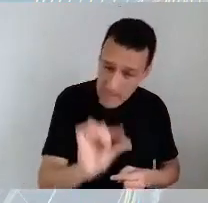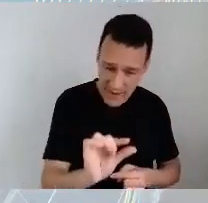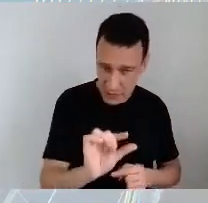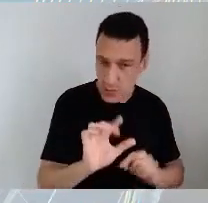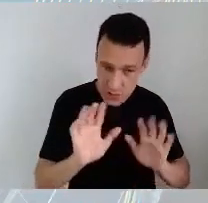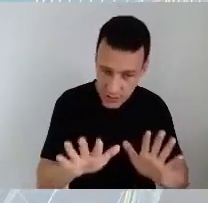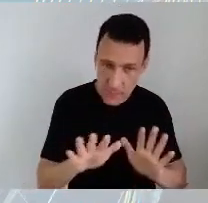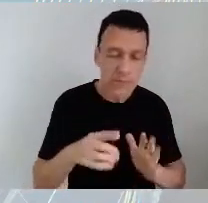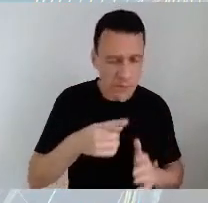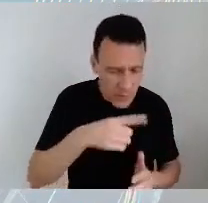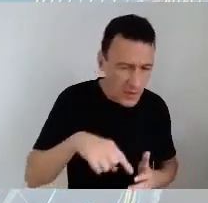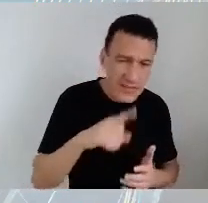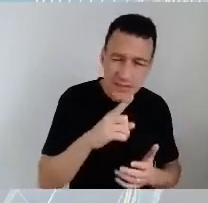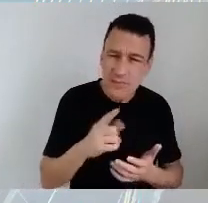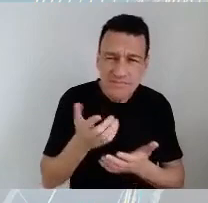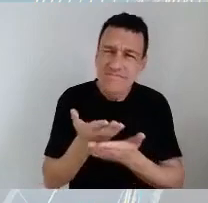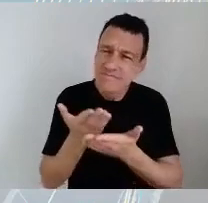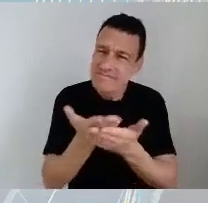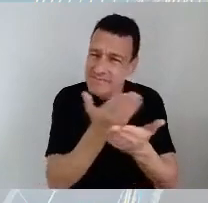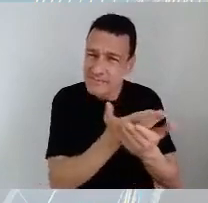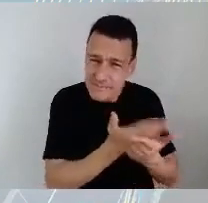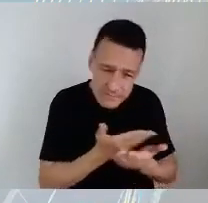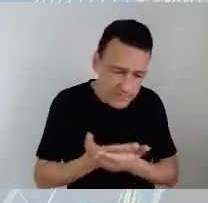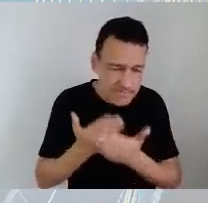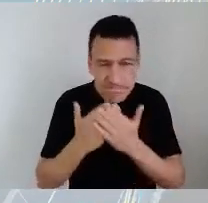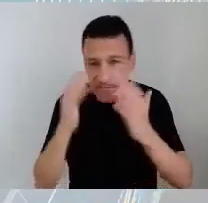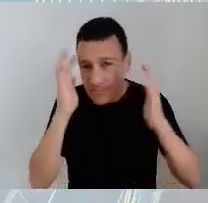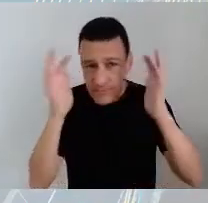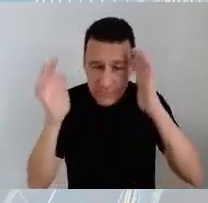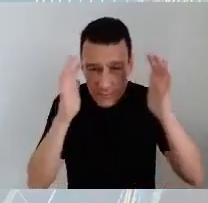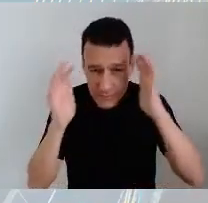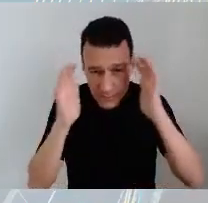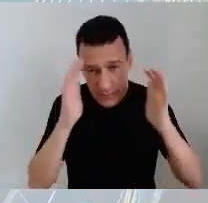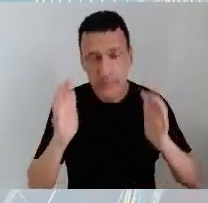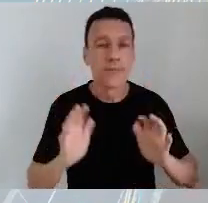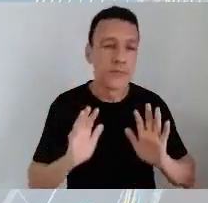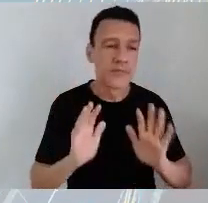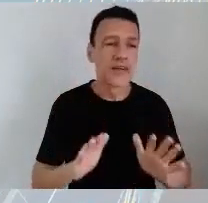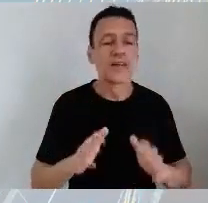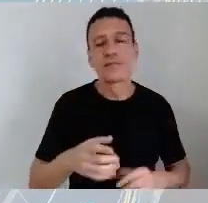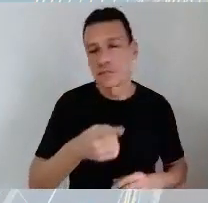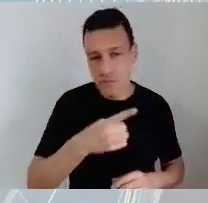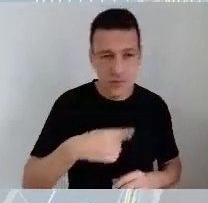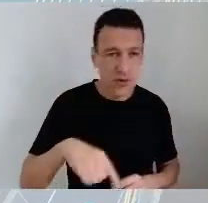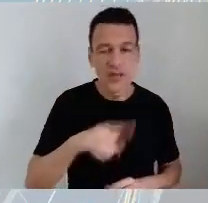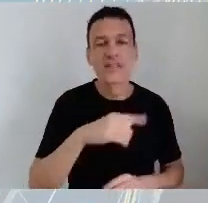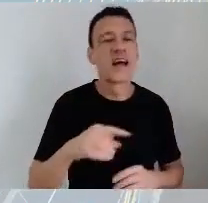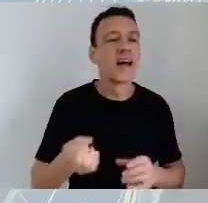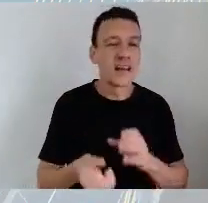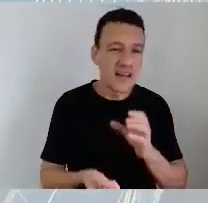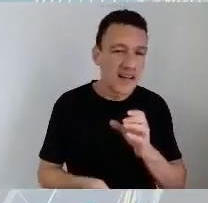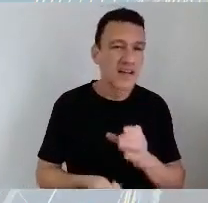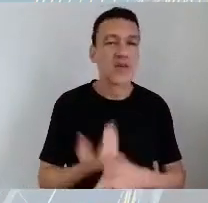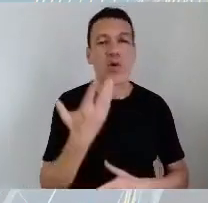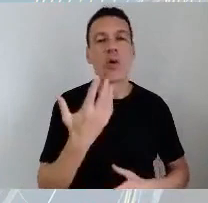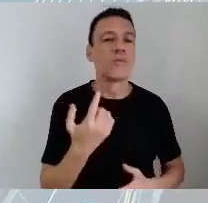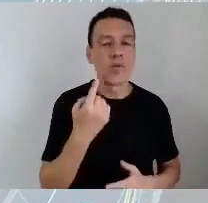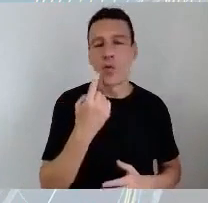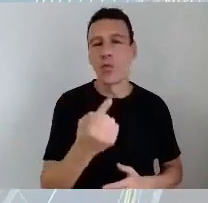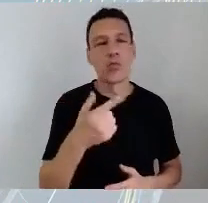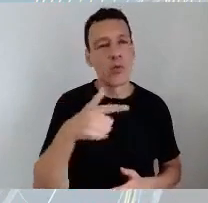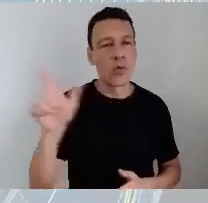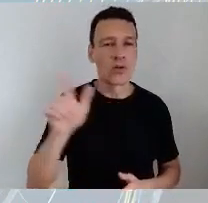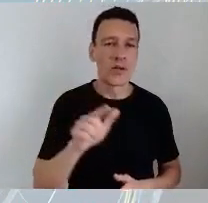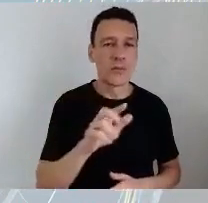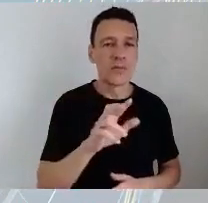em outros estudos, foi construído o MOOCs Lite, que é um dado que